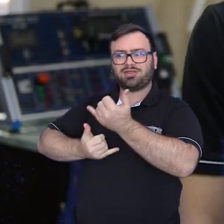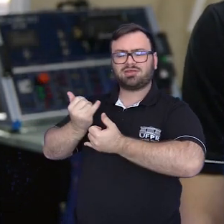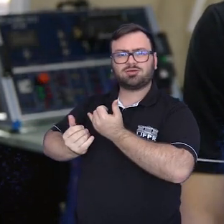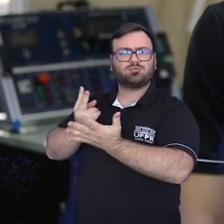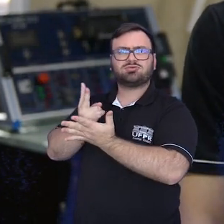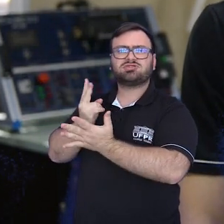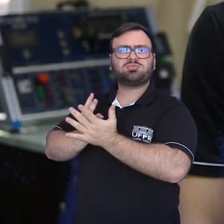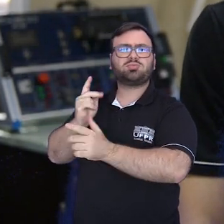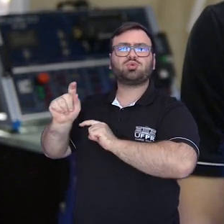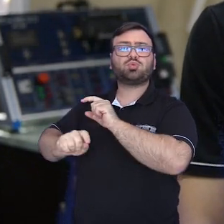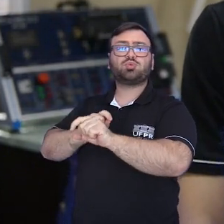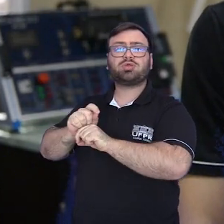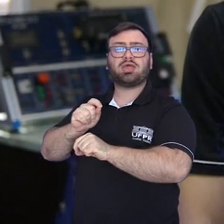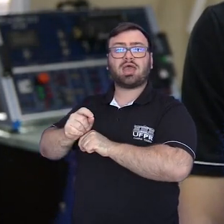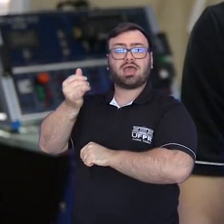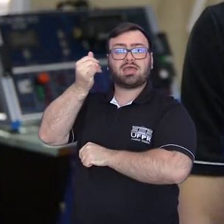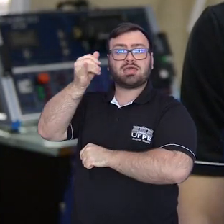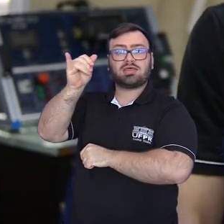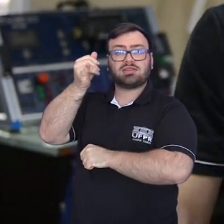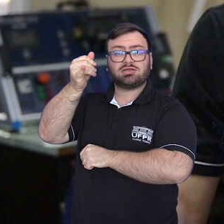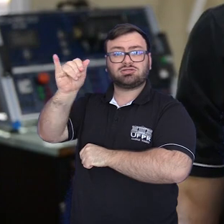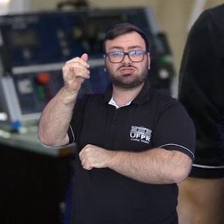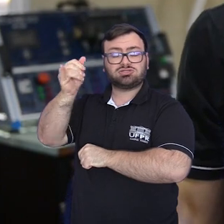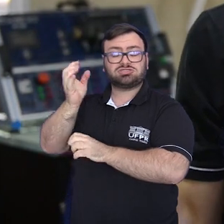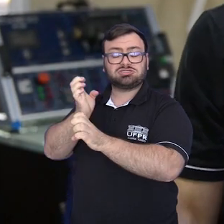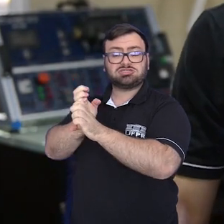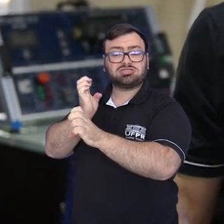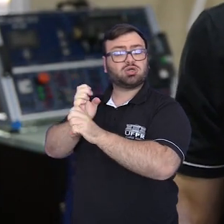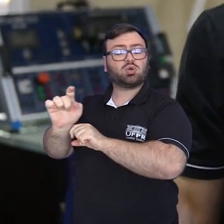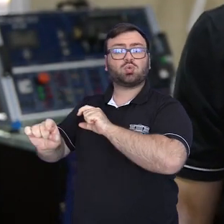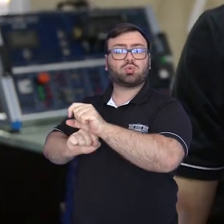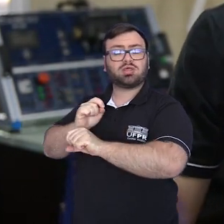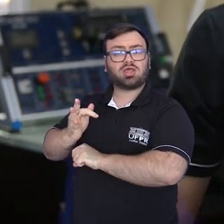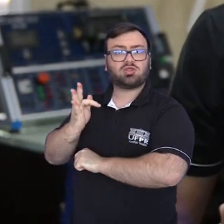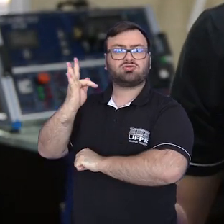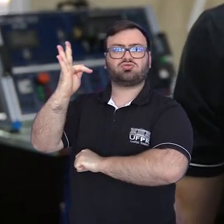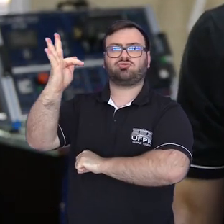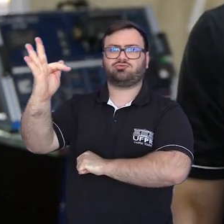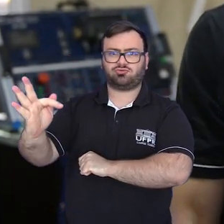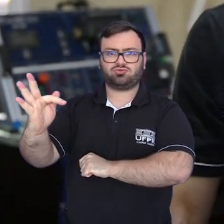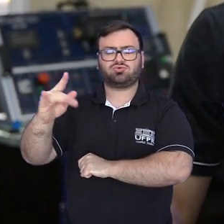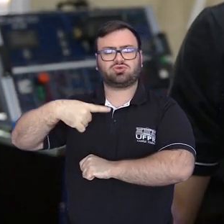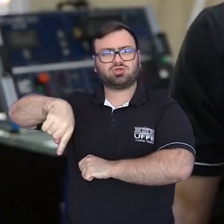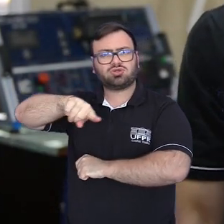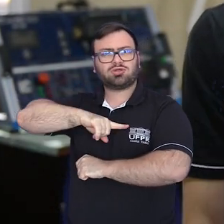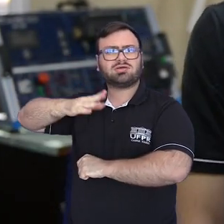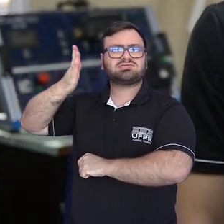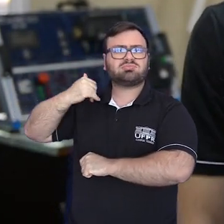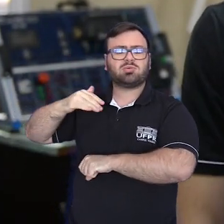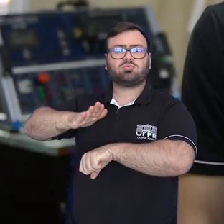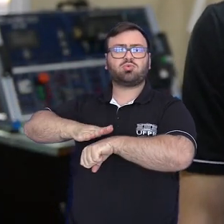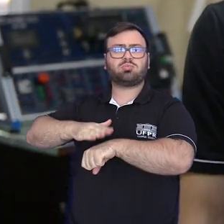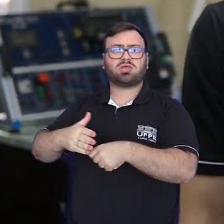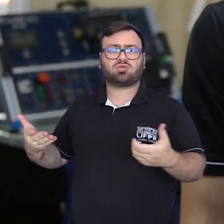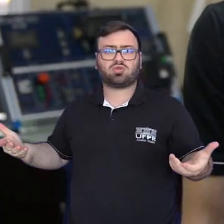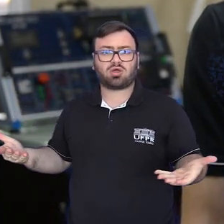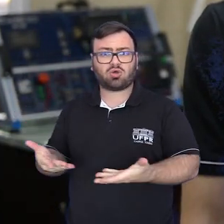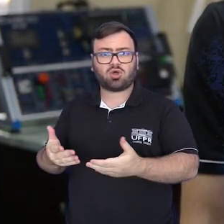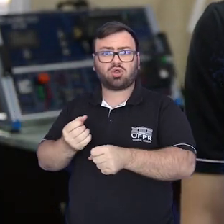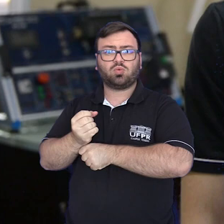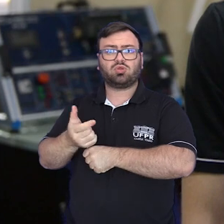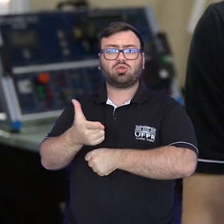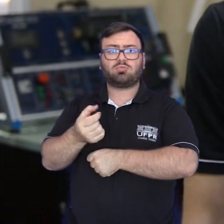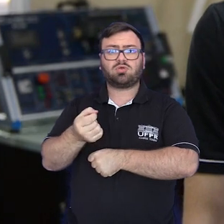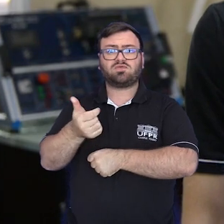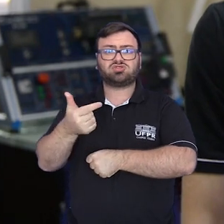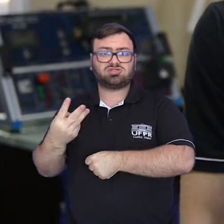como a engenharia do futuro, né? E realmente o cenário que a gente vive hoje, aí 2023, é de transição energética,